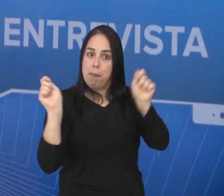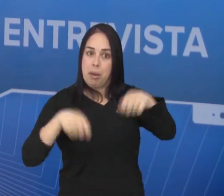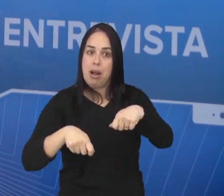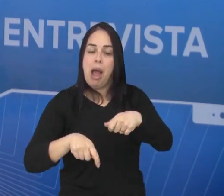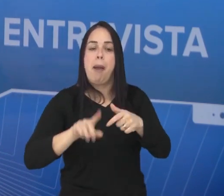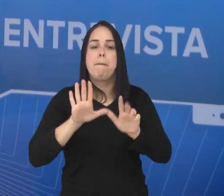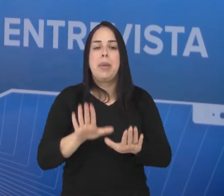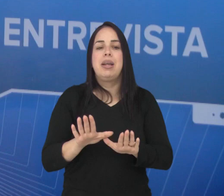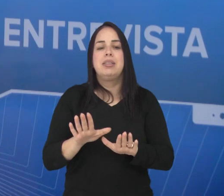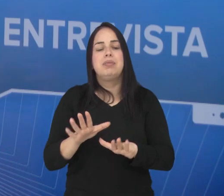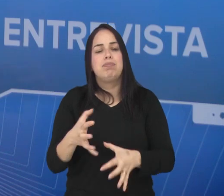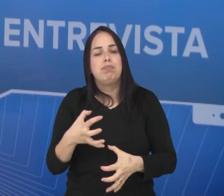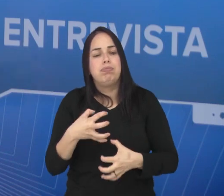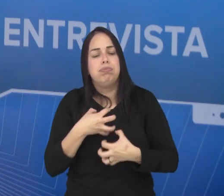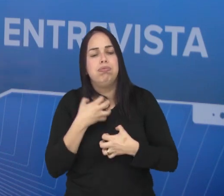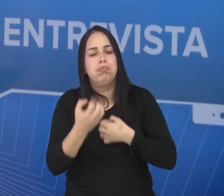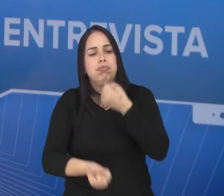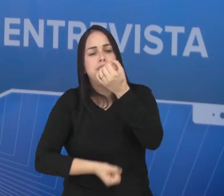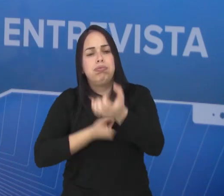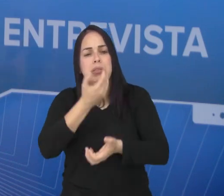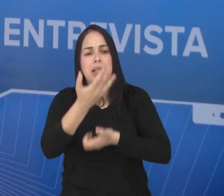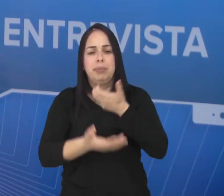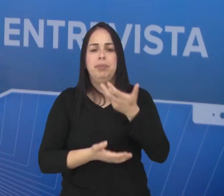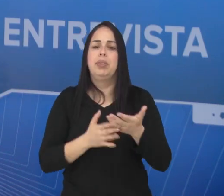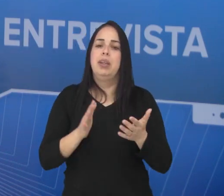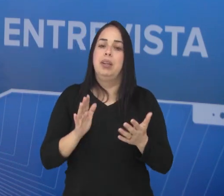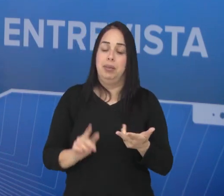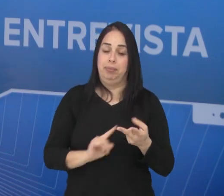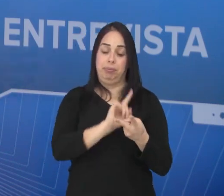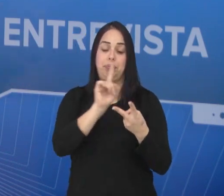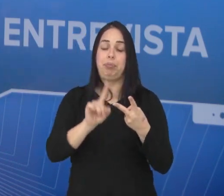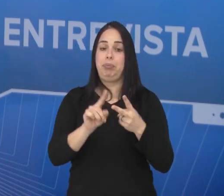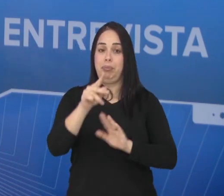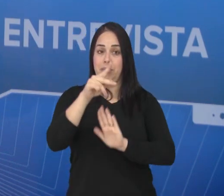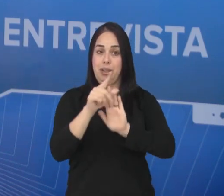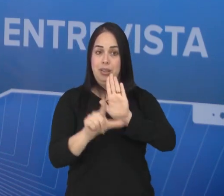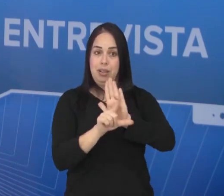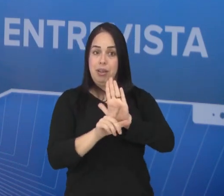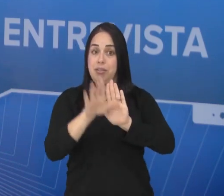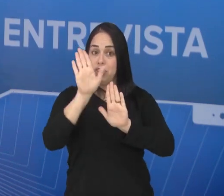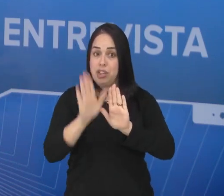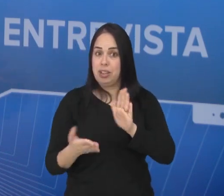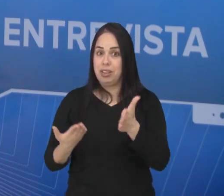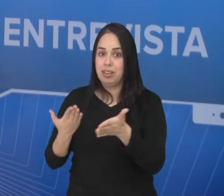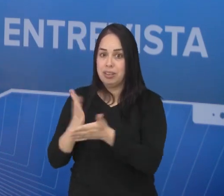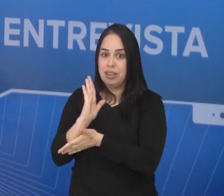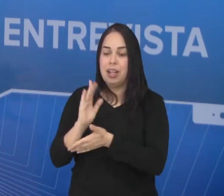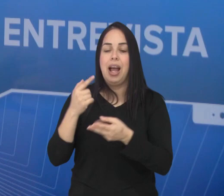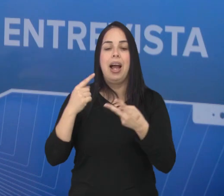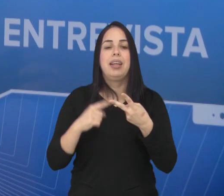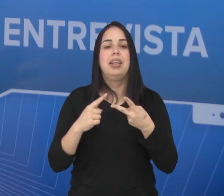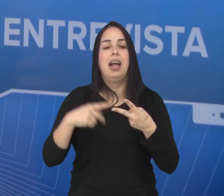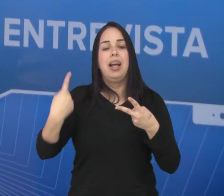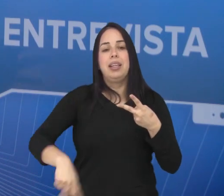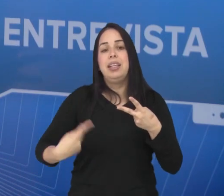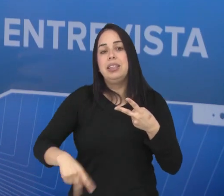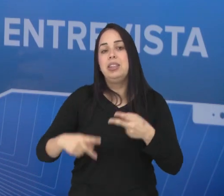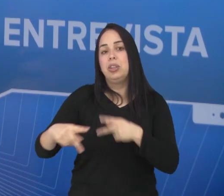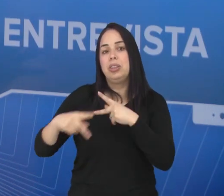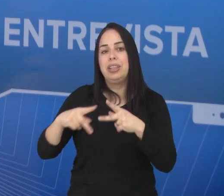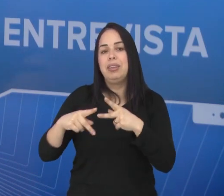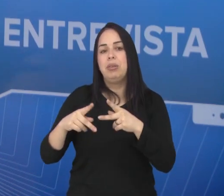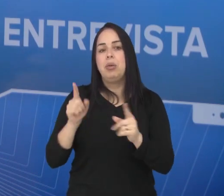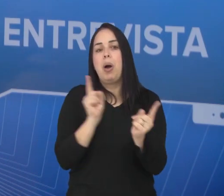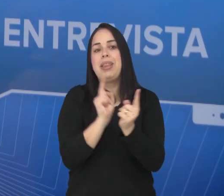melhor, mas também de um momento dele expressar um pouco sobre o seu filho. E uma outra lei, também em São José dos Campos, hoje tem um